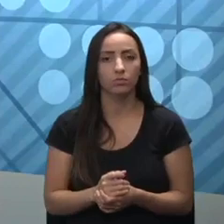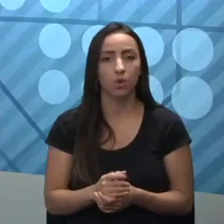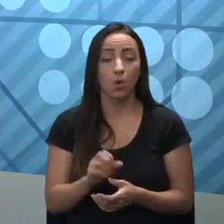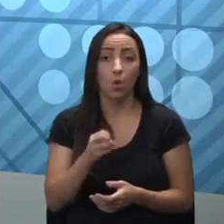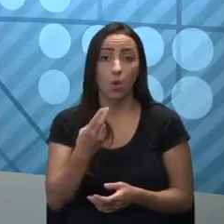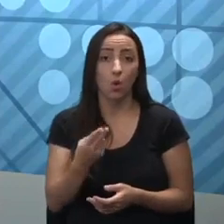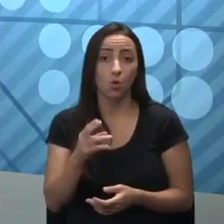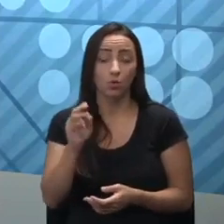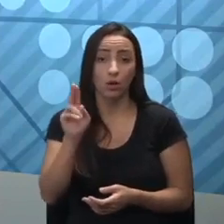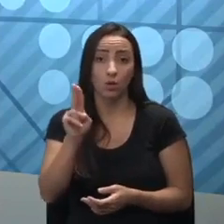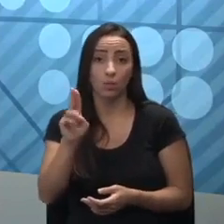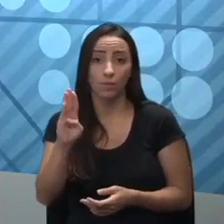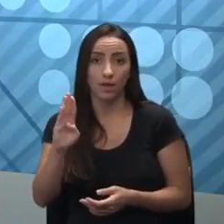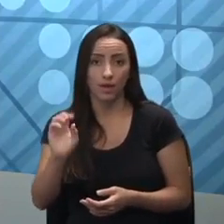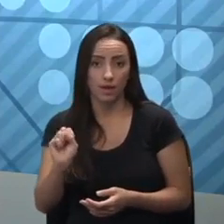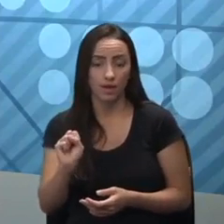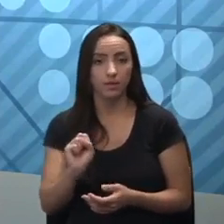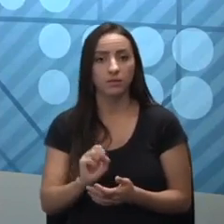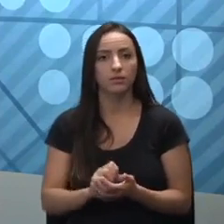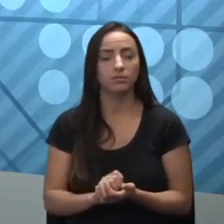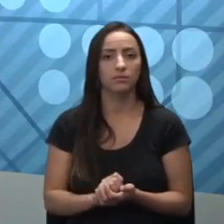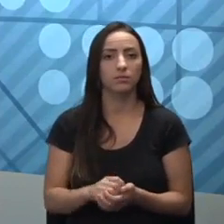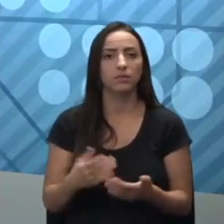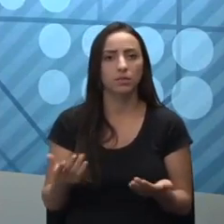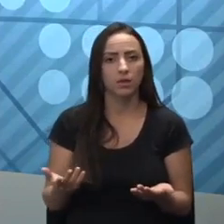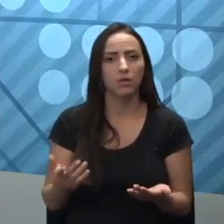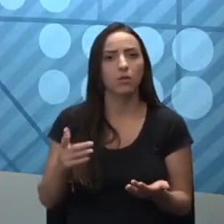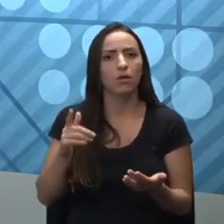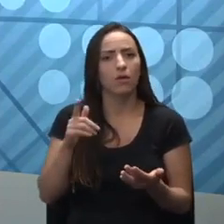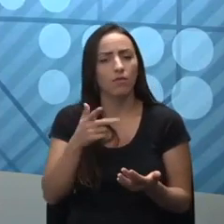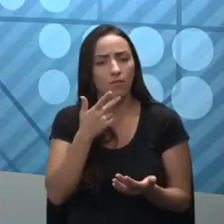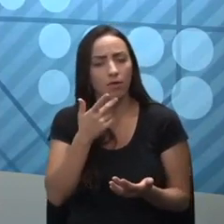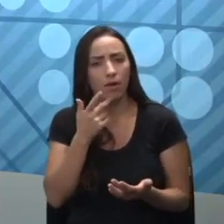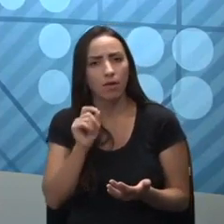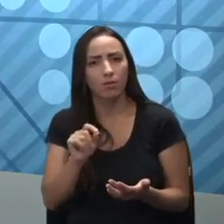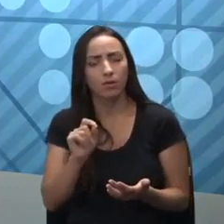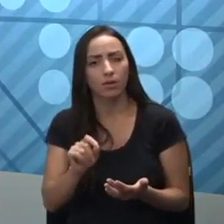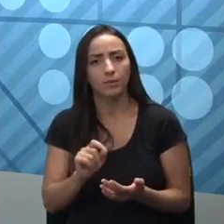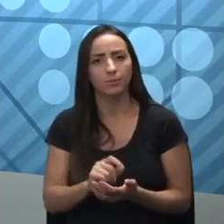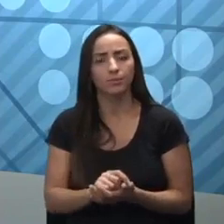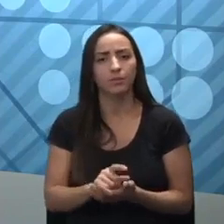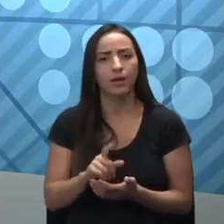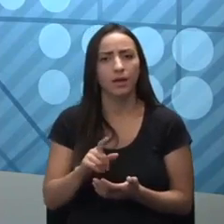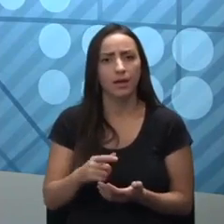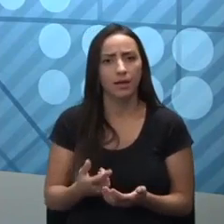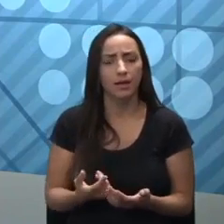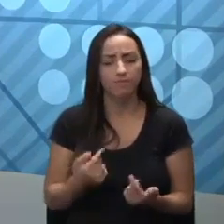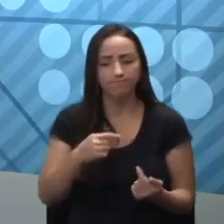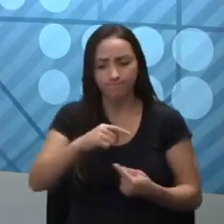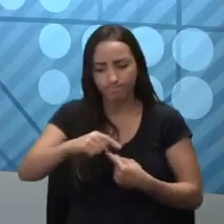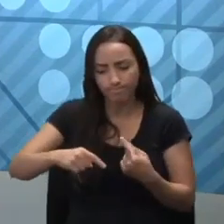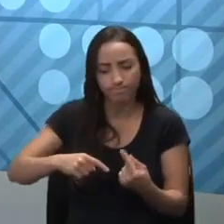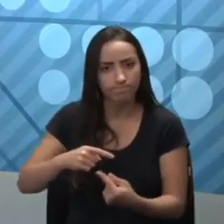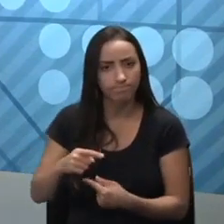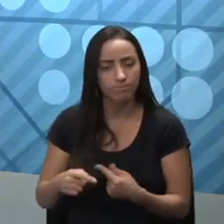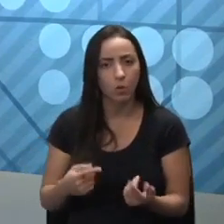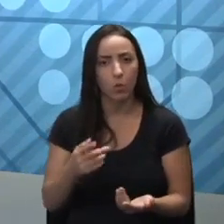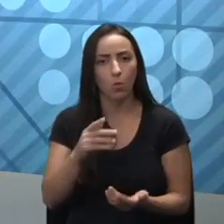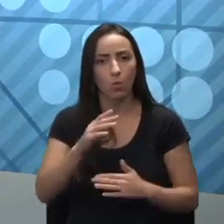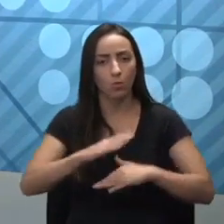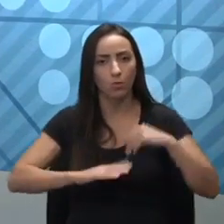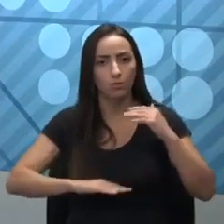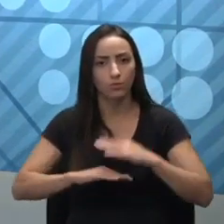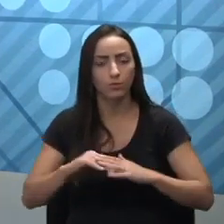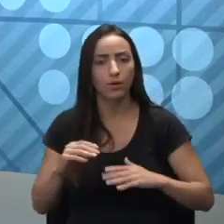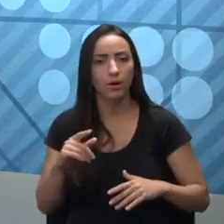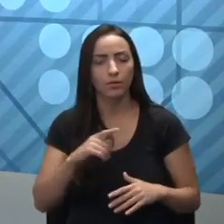unidade básica de saúde. Então, nós vamos abordar a questão do envolvimento, né, que o profissional